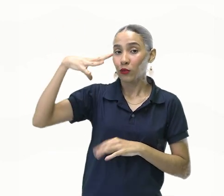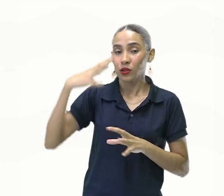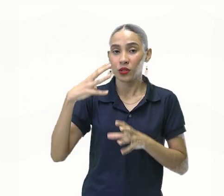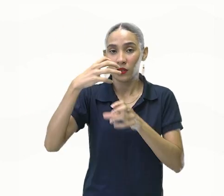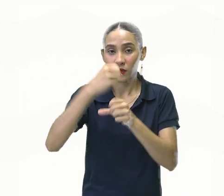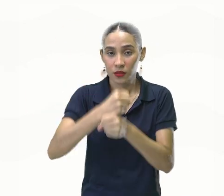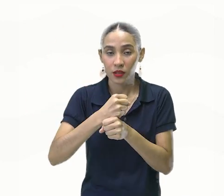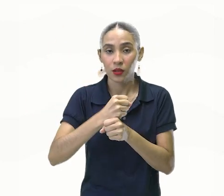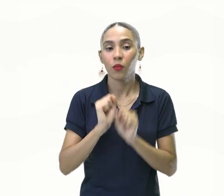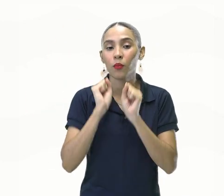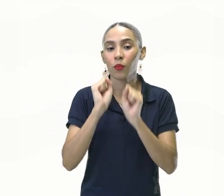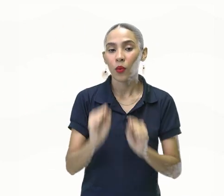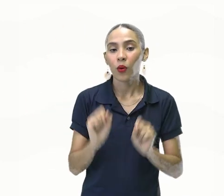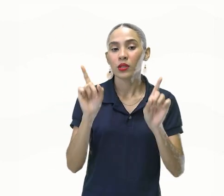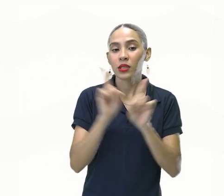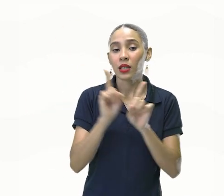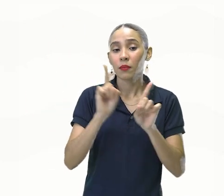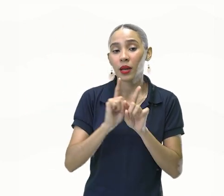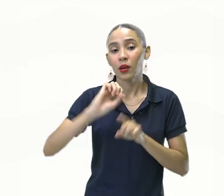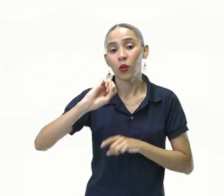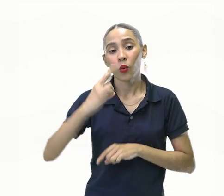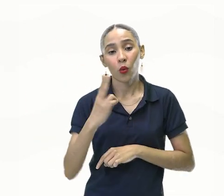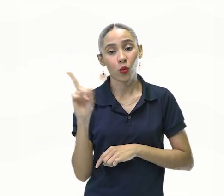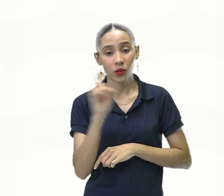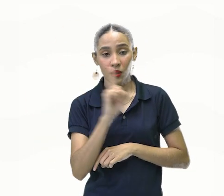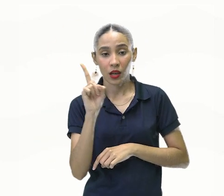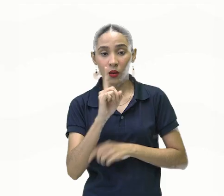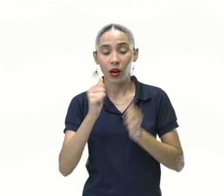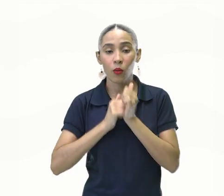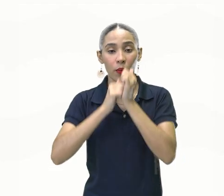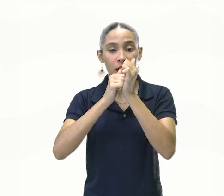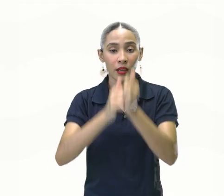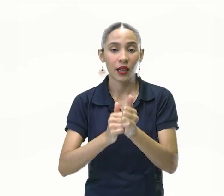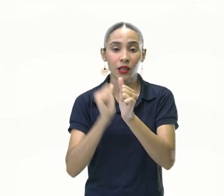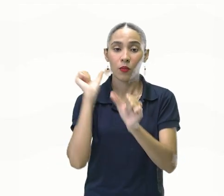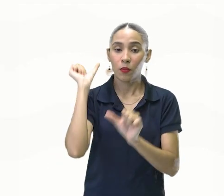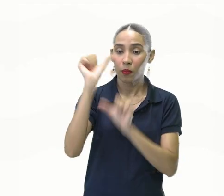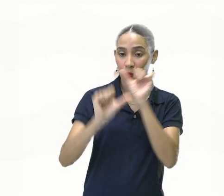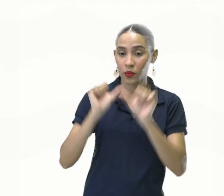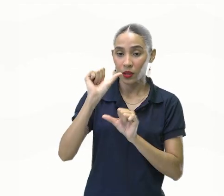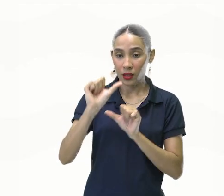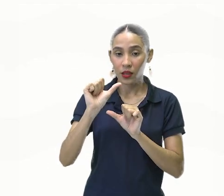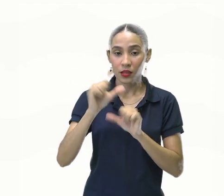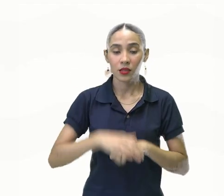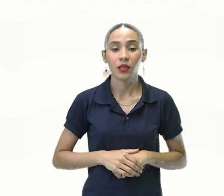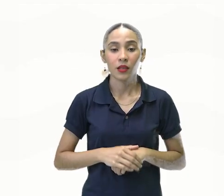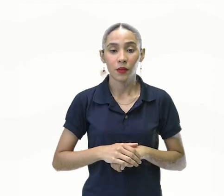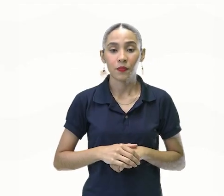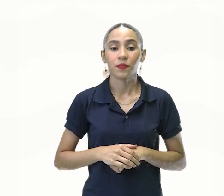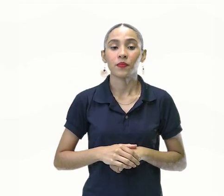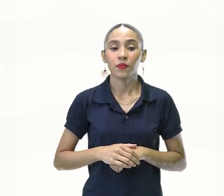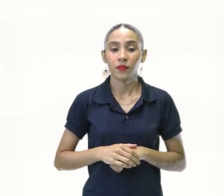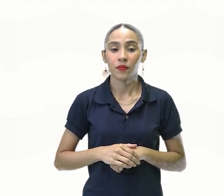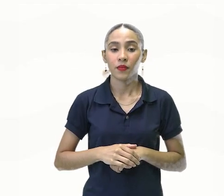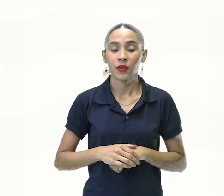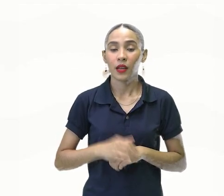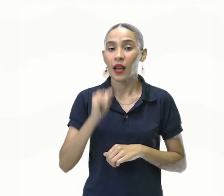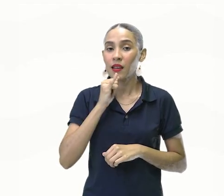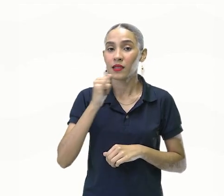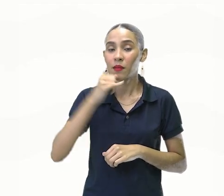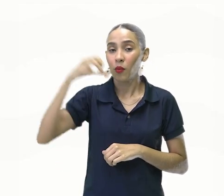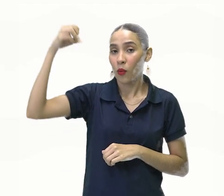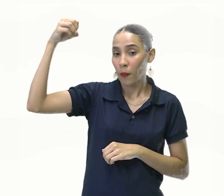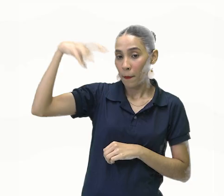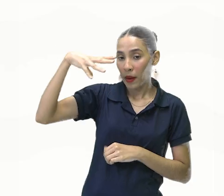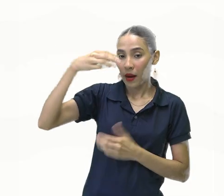a refração, ela pode ou não ser acompanhada de uma mudança na direção